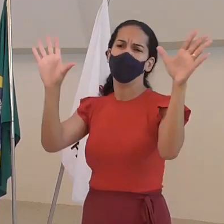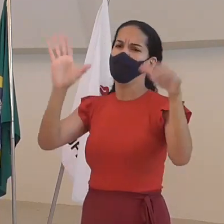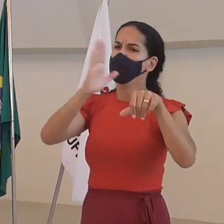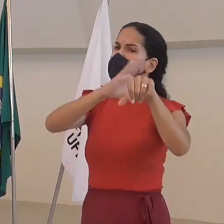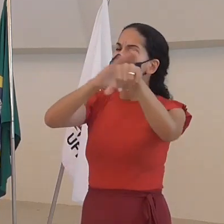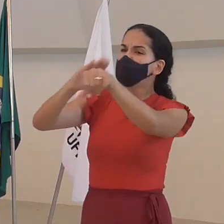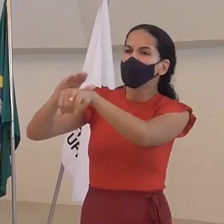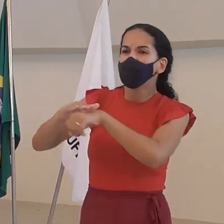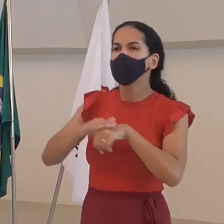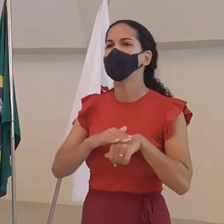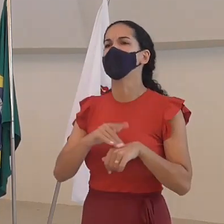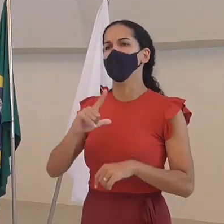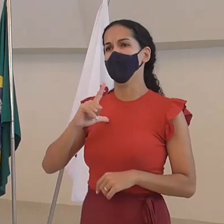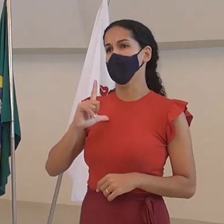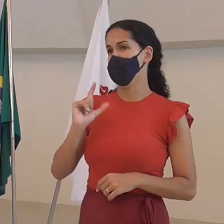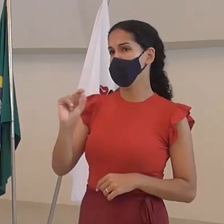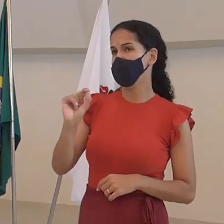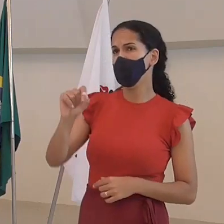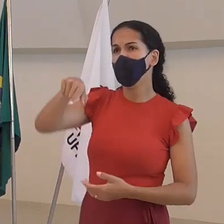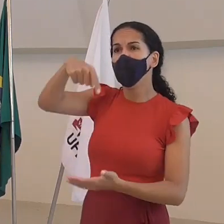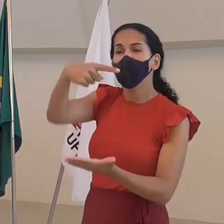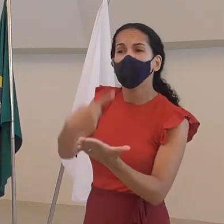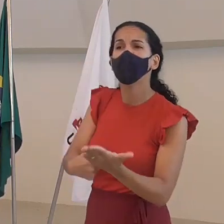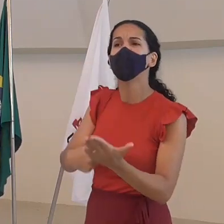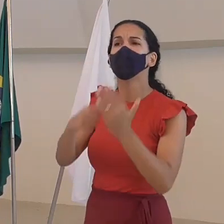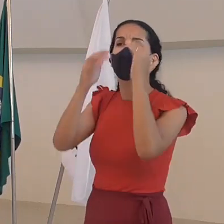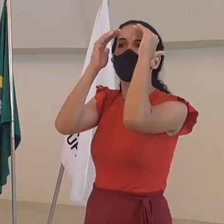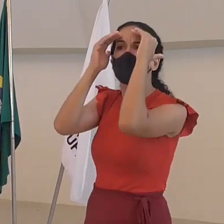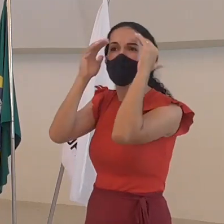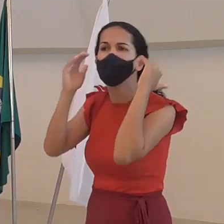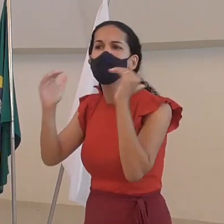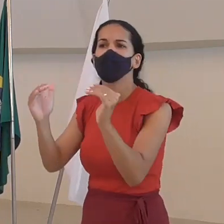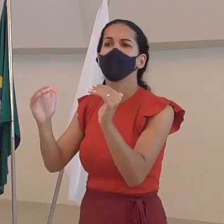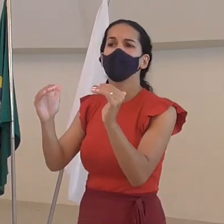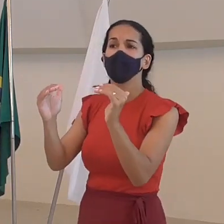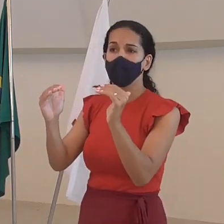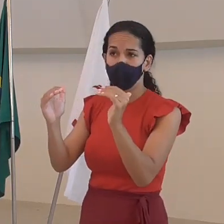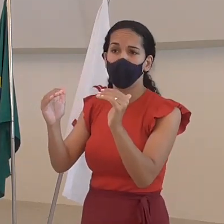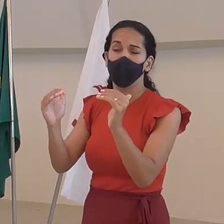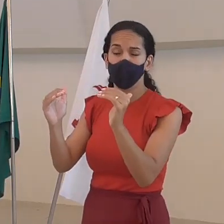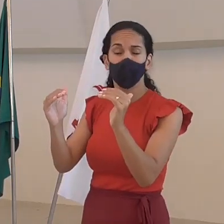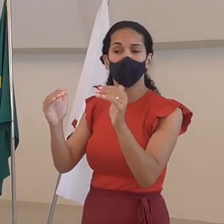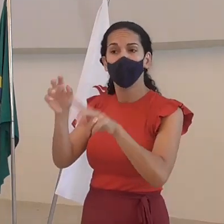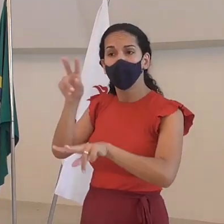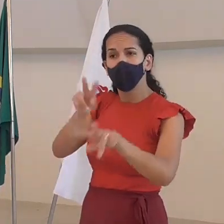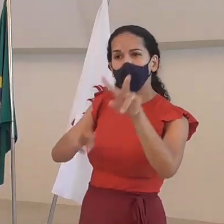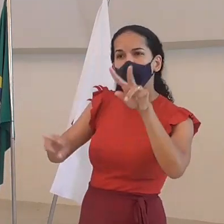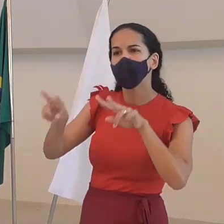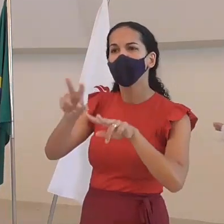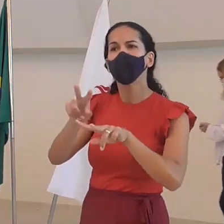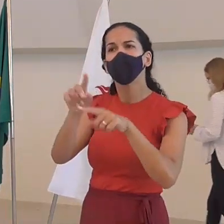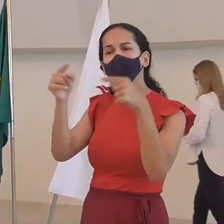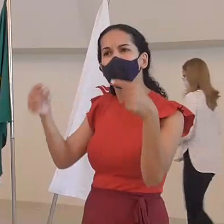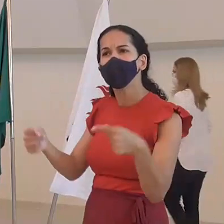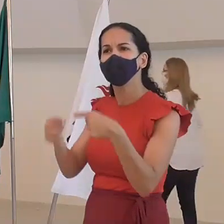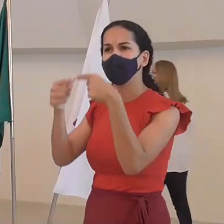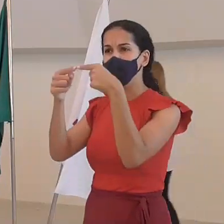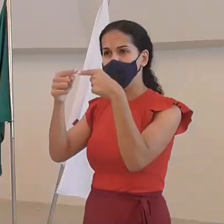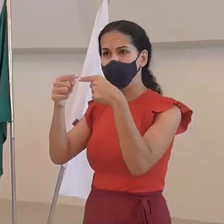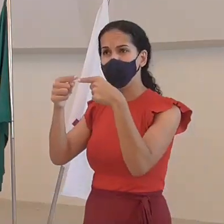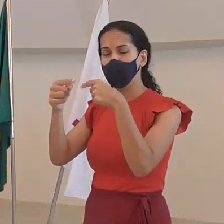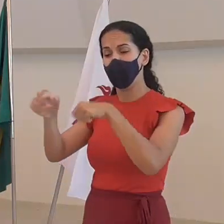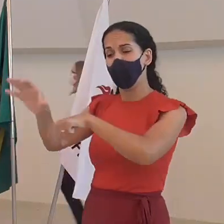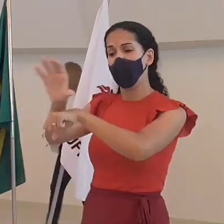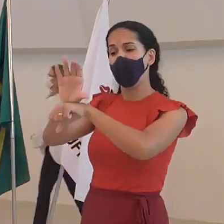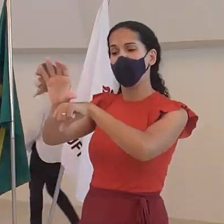autônomos e com o compromisso de respeitar e zelar pela observância do Pacto Maior,